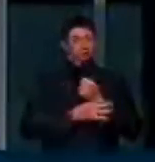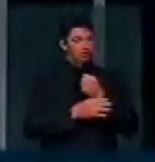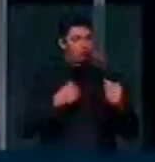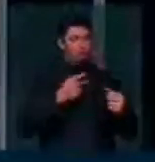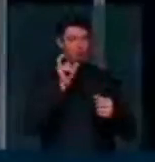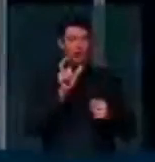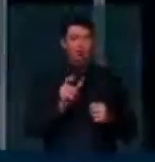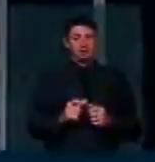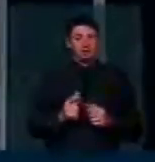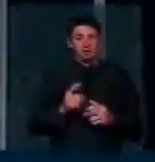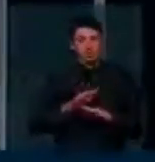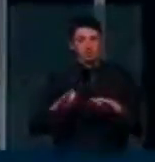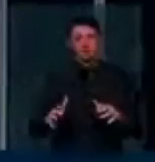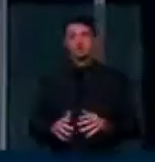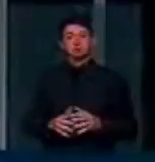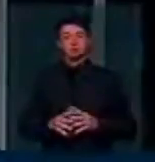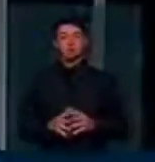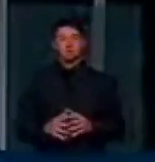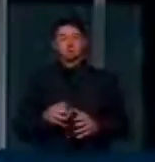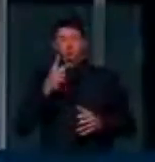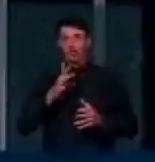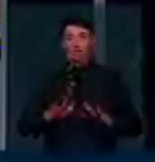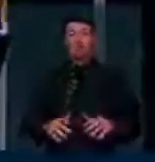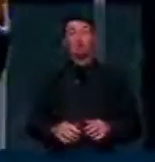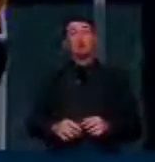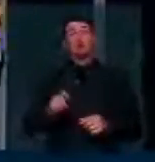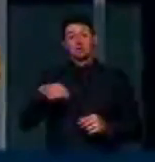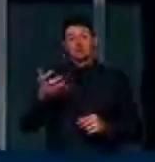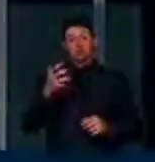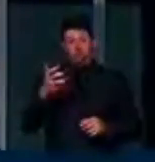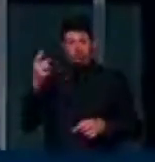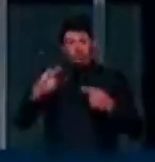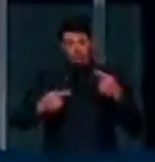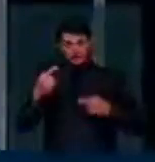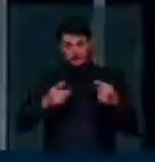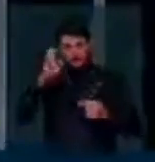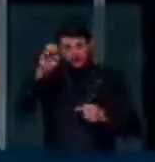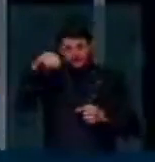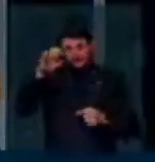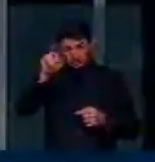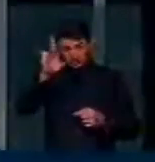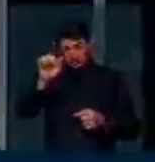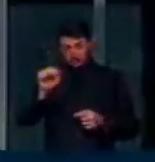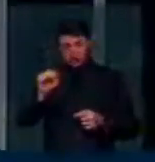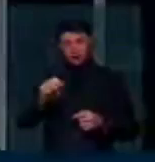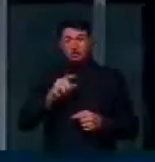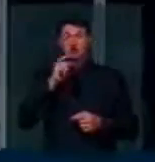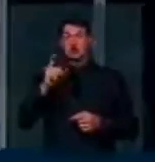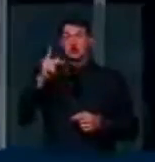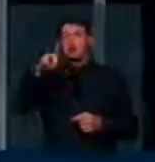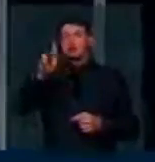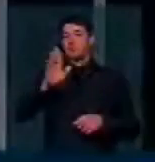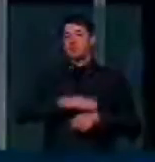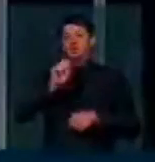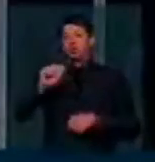eu vou falar. Eu acho que quem quer buscar democracia, e ninguém mais do que o PMDB defende a democracia e